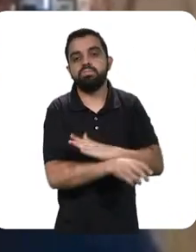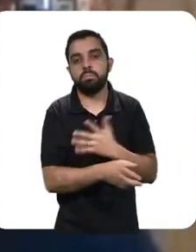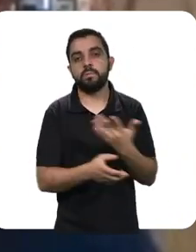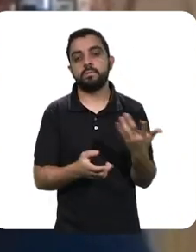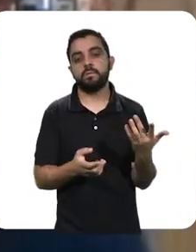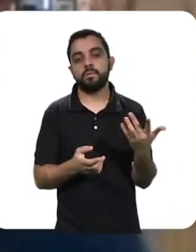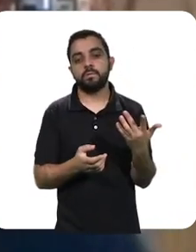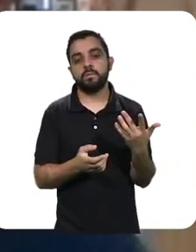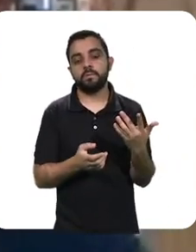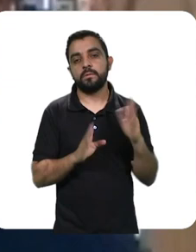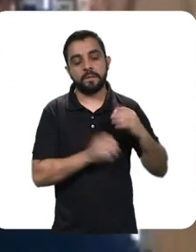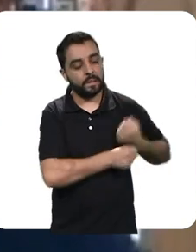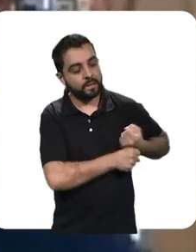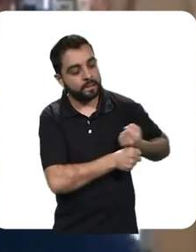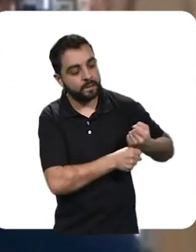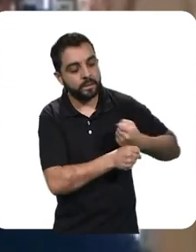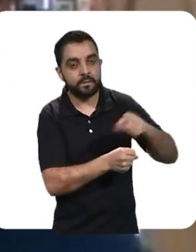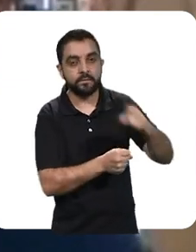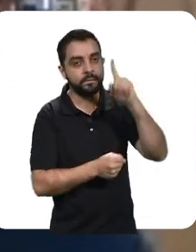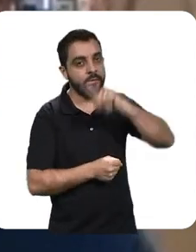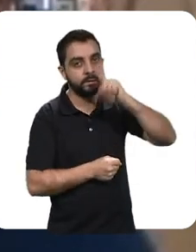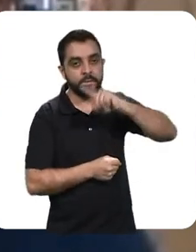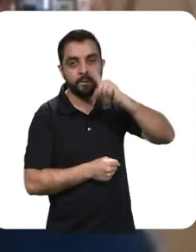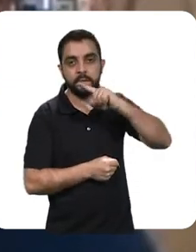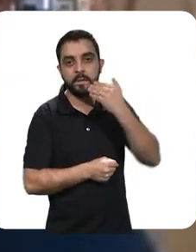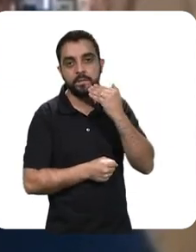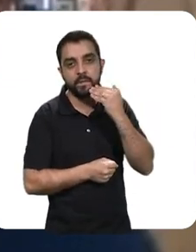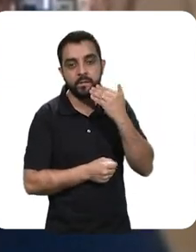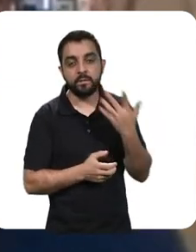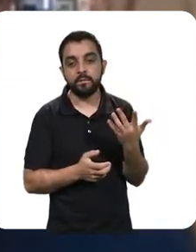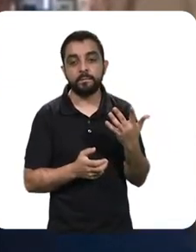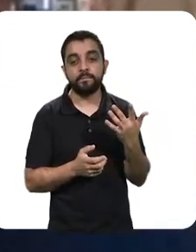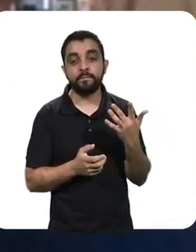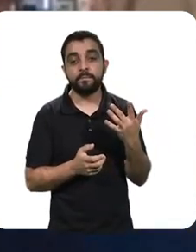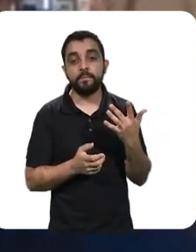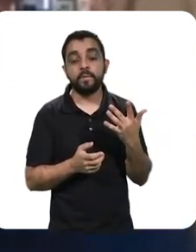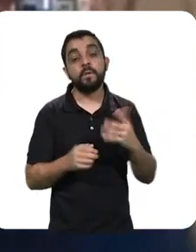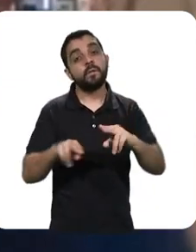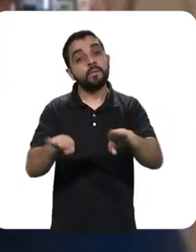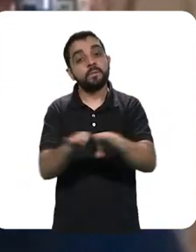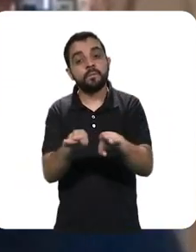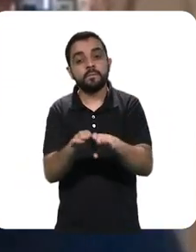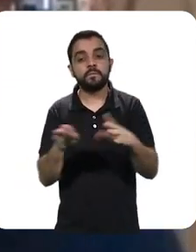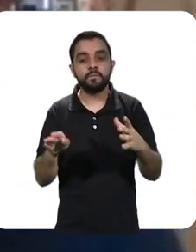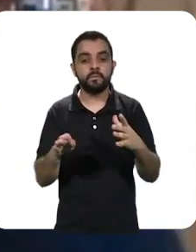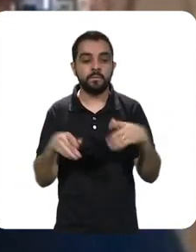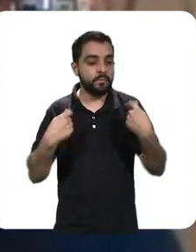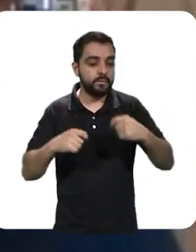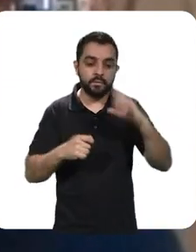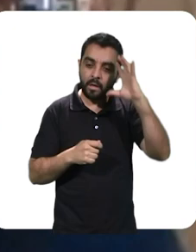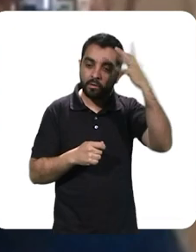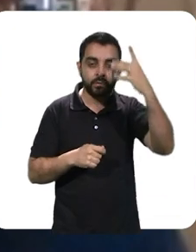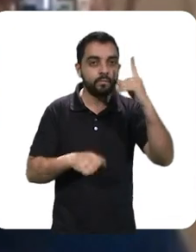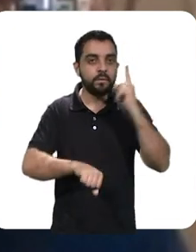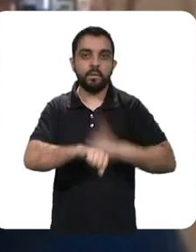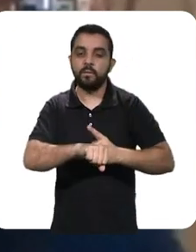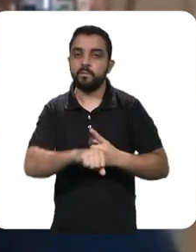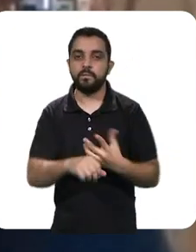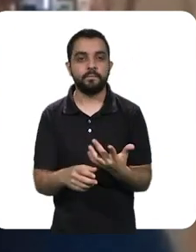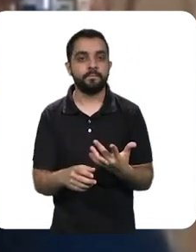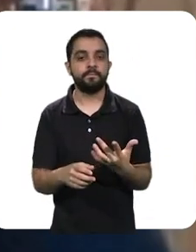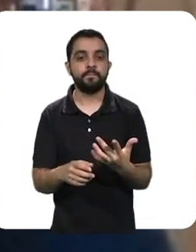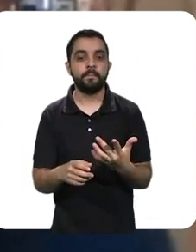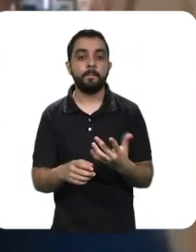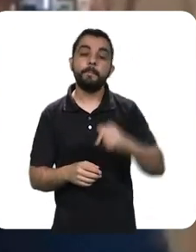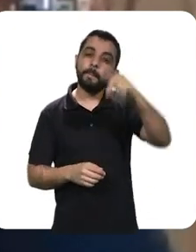já bastante sucateado há muitos anos, e as ações terem que ser implantadas tão rápido. E tudo que se